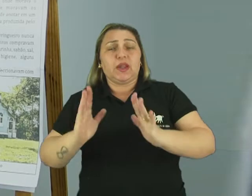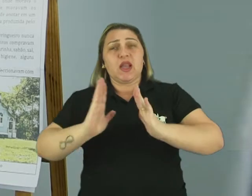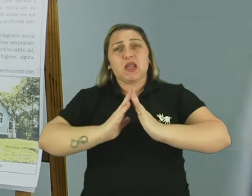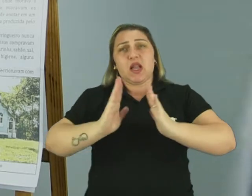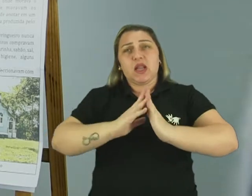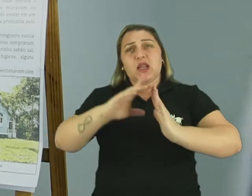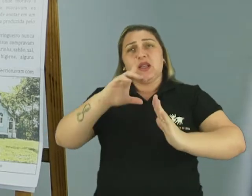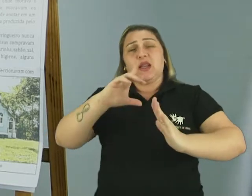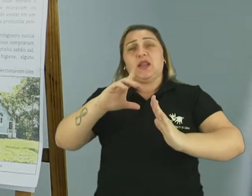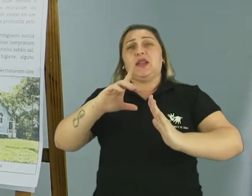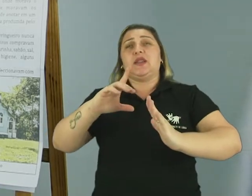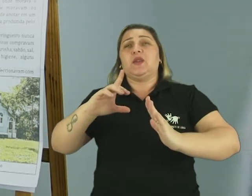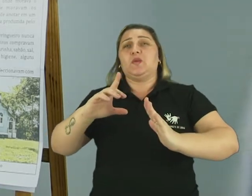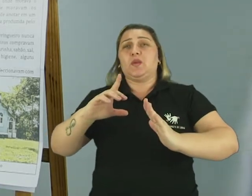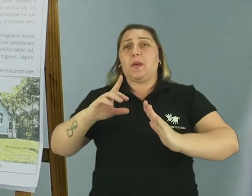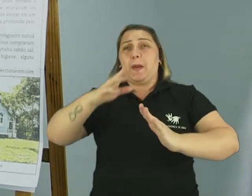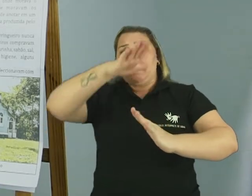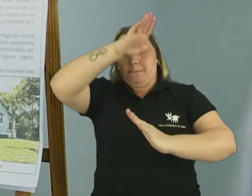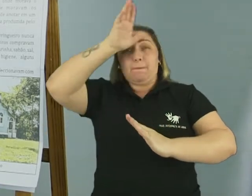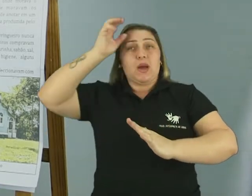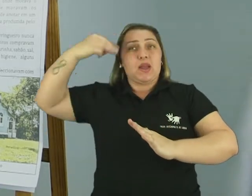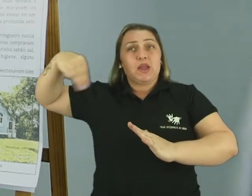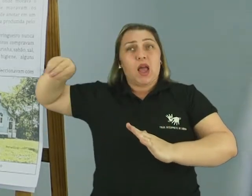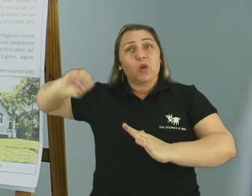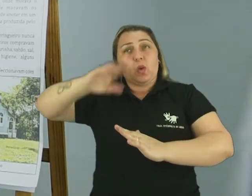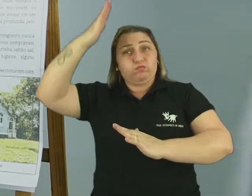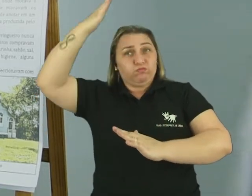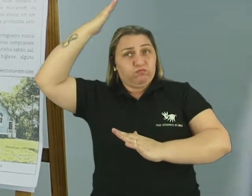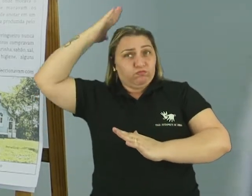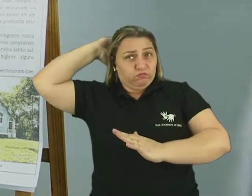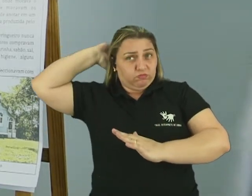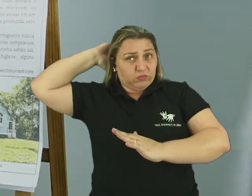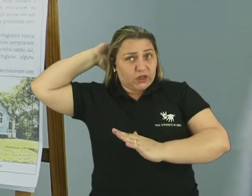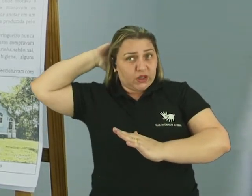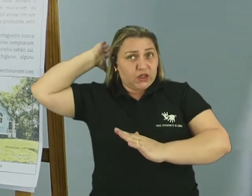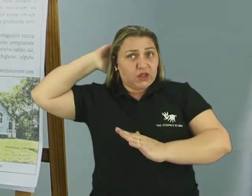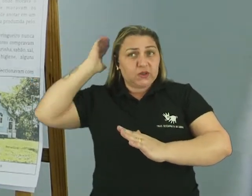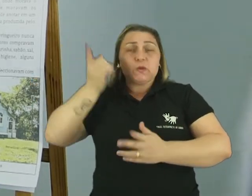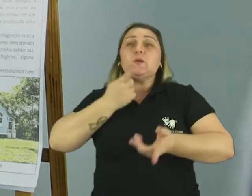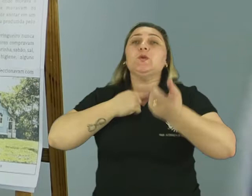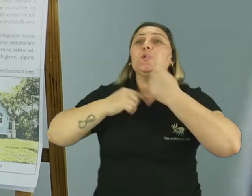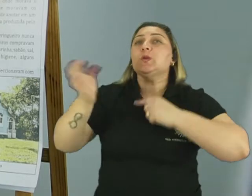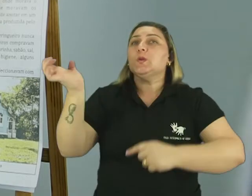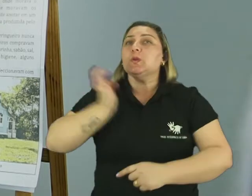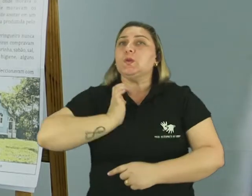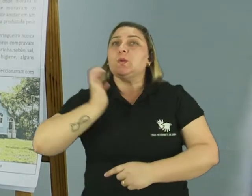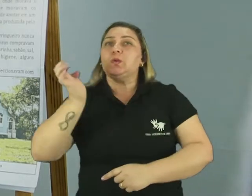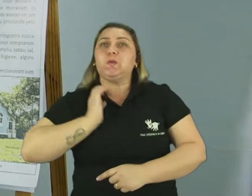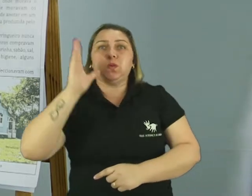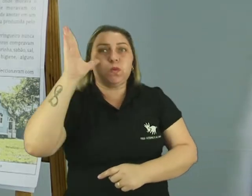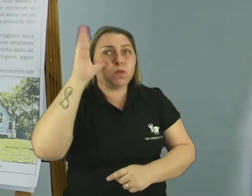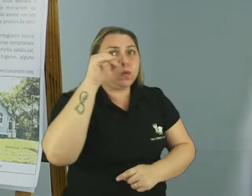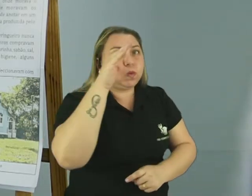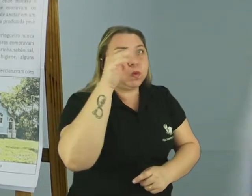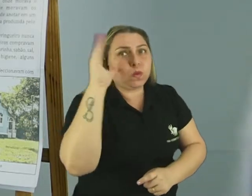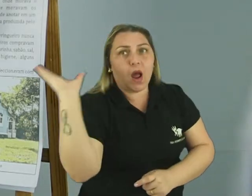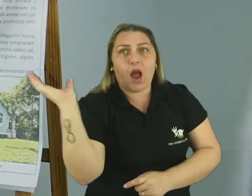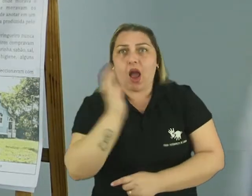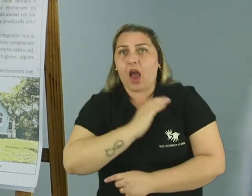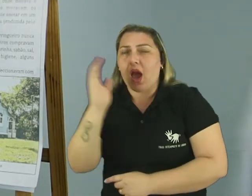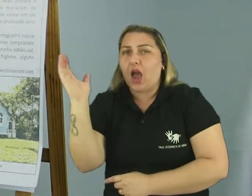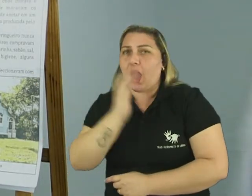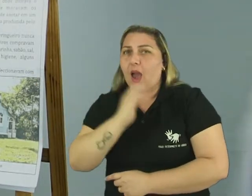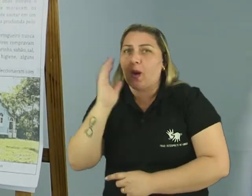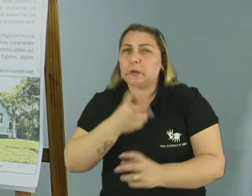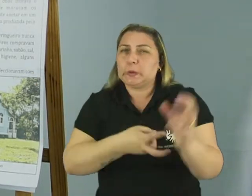casas aviadoras de Manaus ou Belém. Desejosos por enriquecimento fácil e rápido, à custa